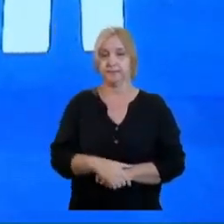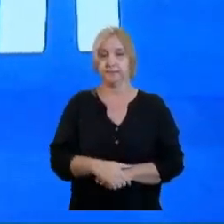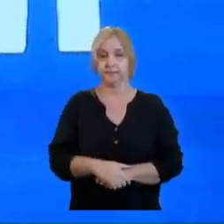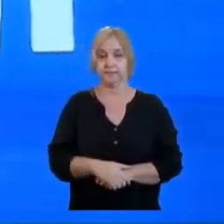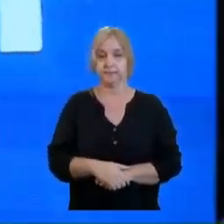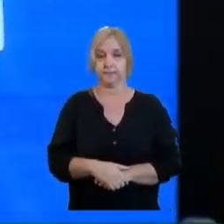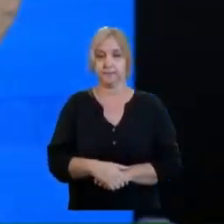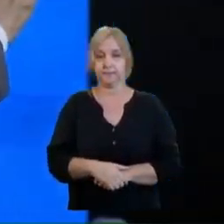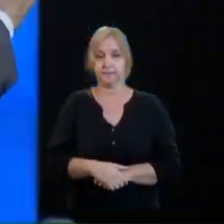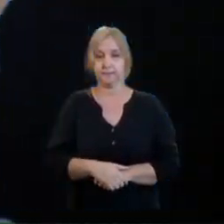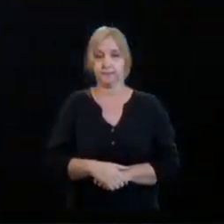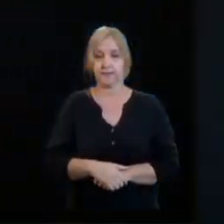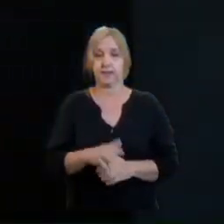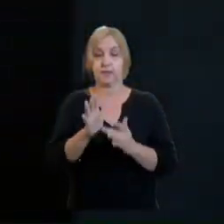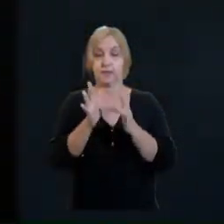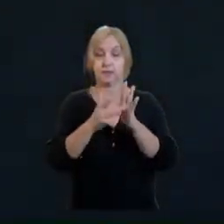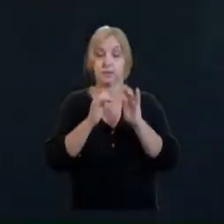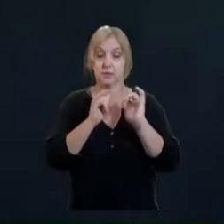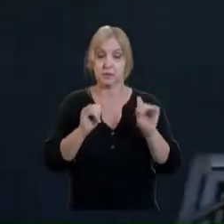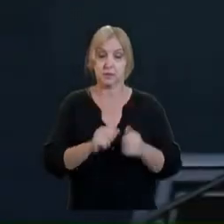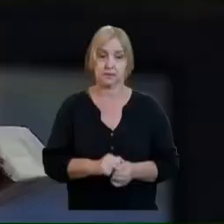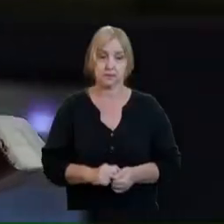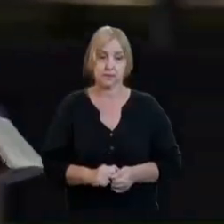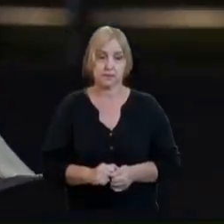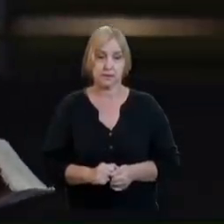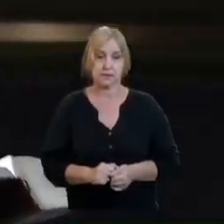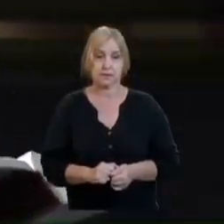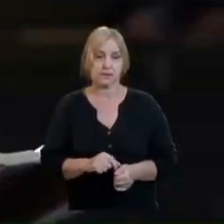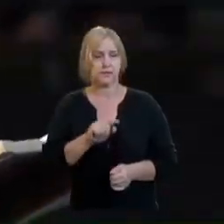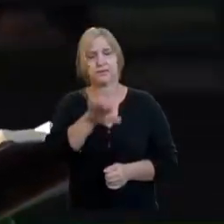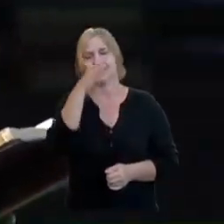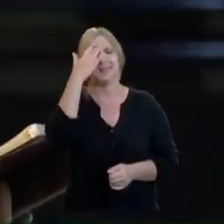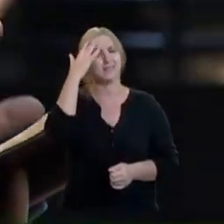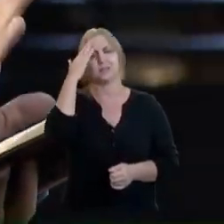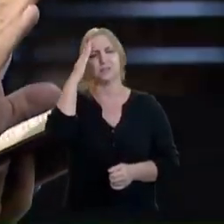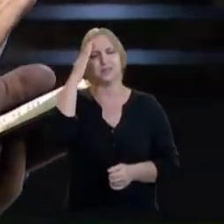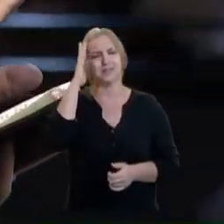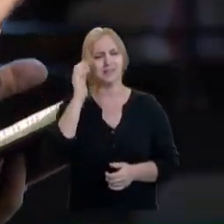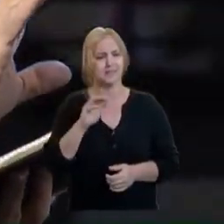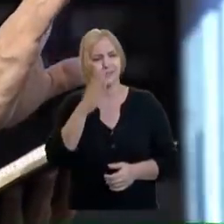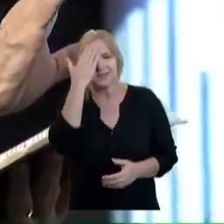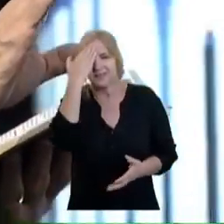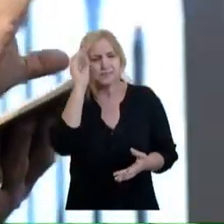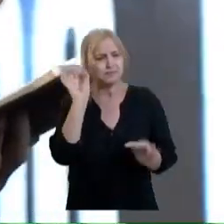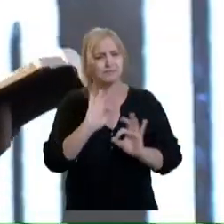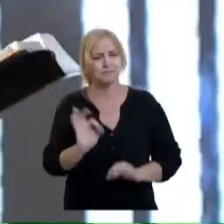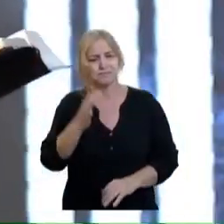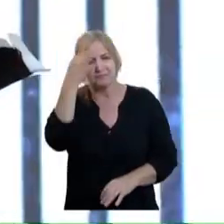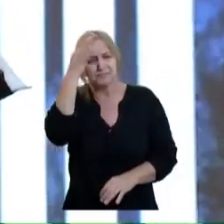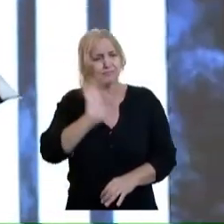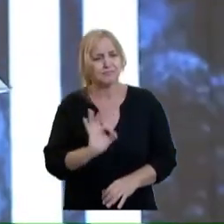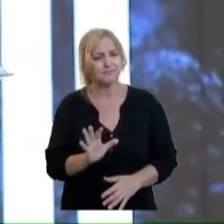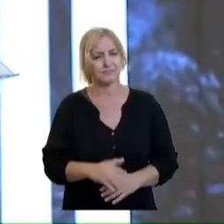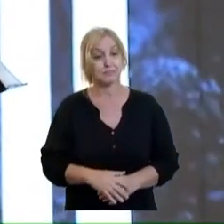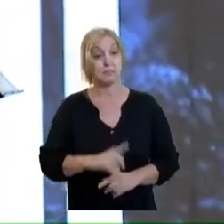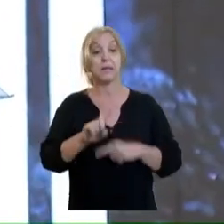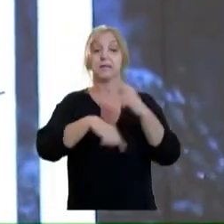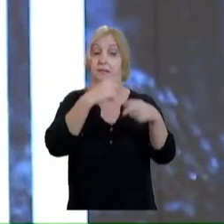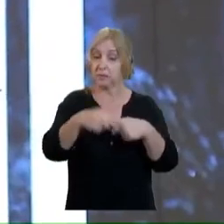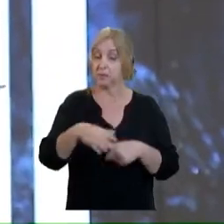Jesus em um momento disse: o que eu faço agora, vocês não entendem, vocês não compreendem, Vão compreender